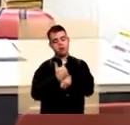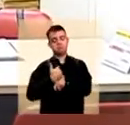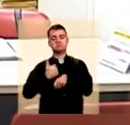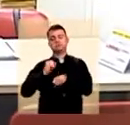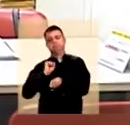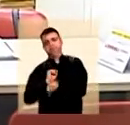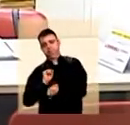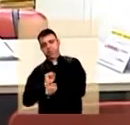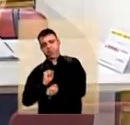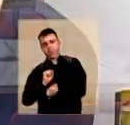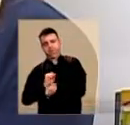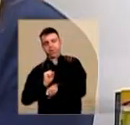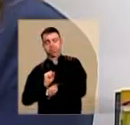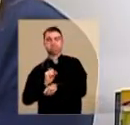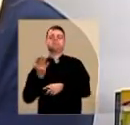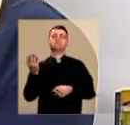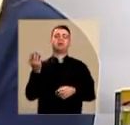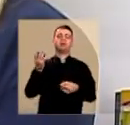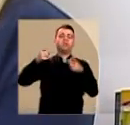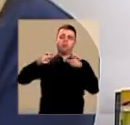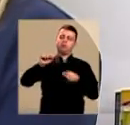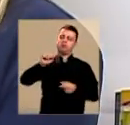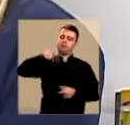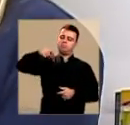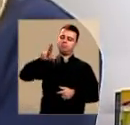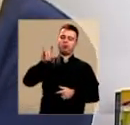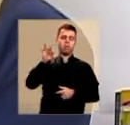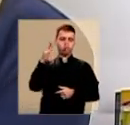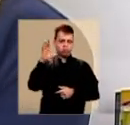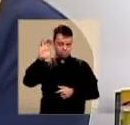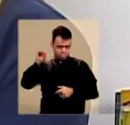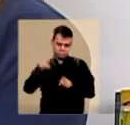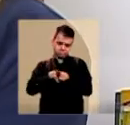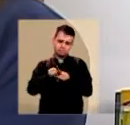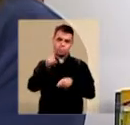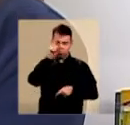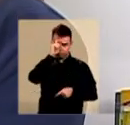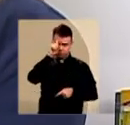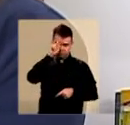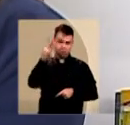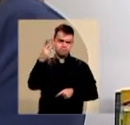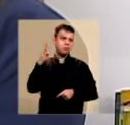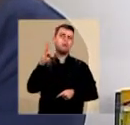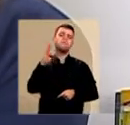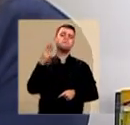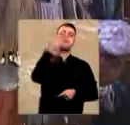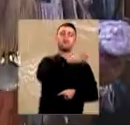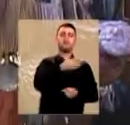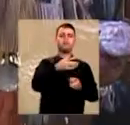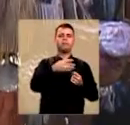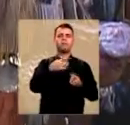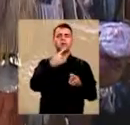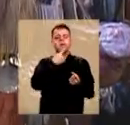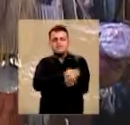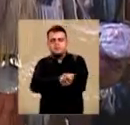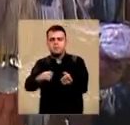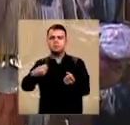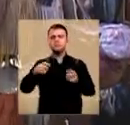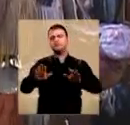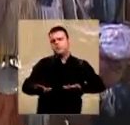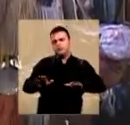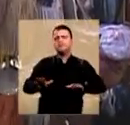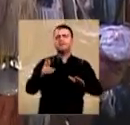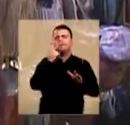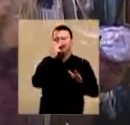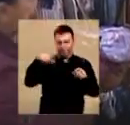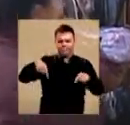no hospital de base, né? Vem ao nosso ambulatório, vem no hospital também, às vezes ele vem só fazer um exame, mas ele fica aqui no shopping, né? O